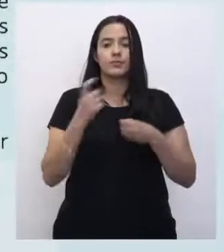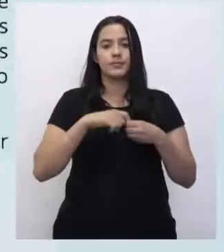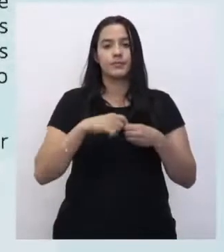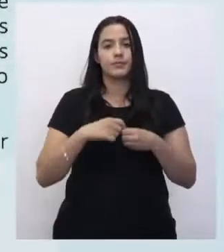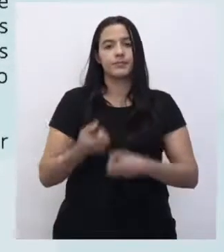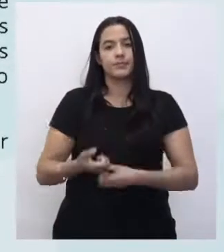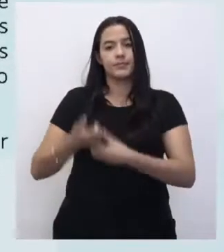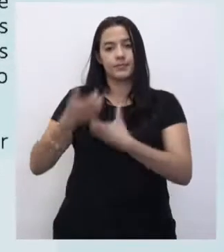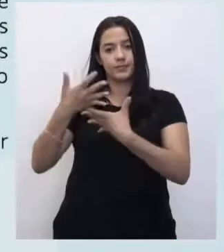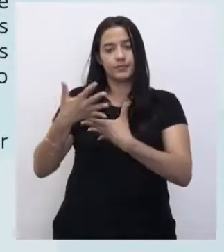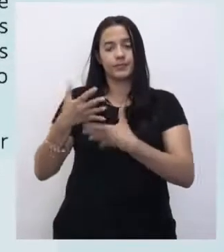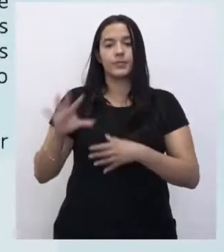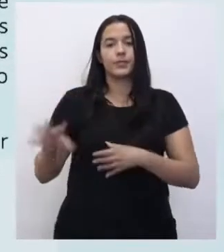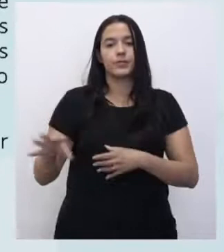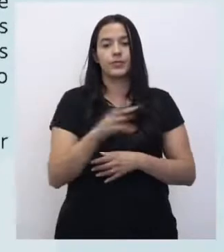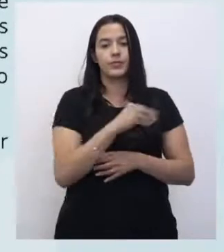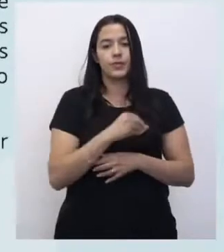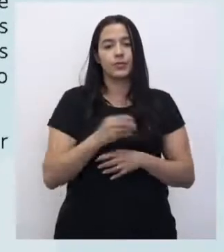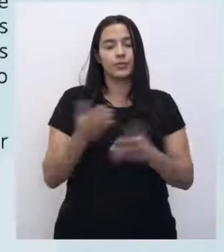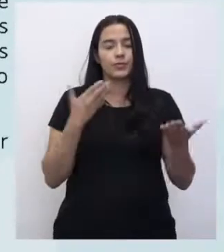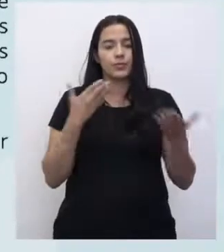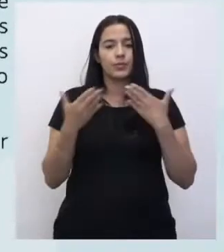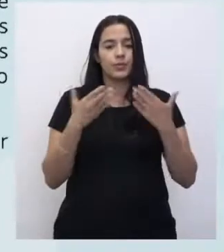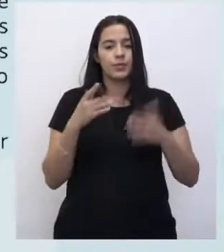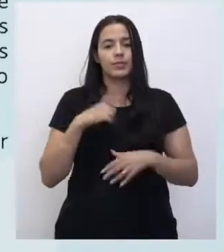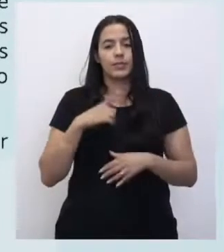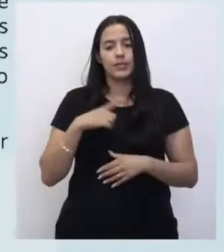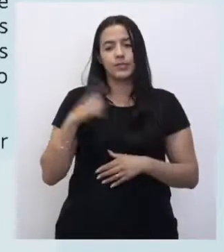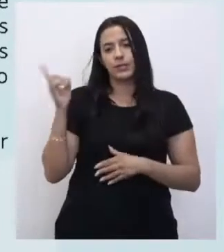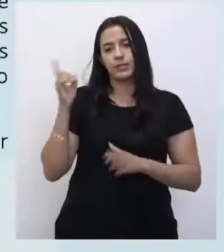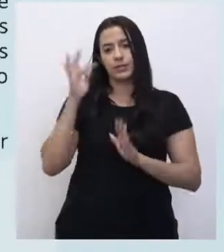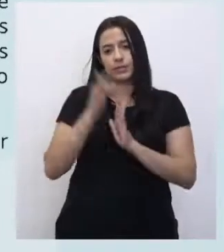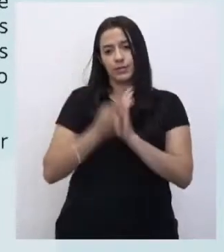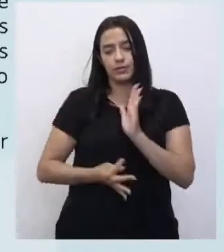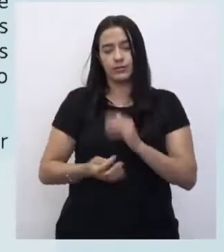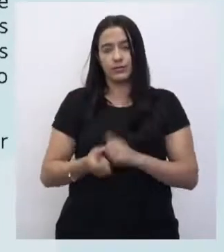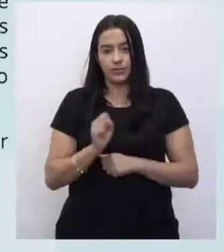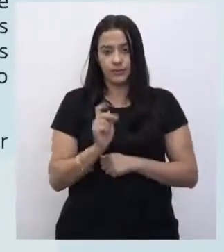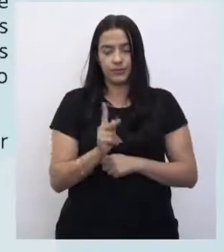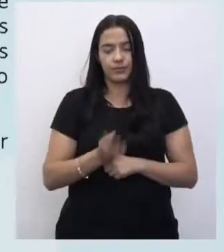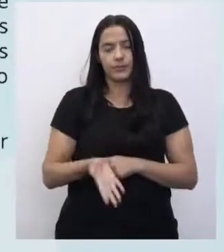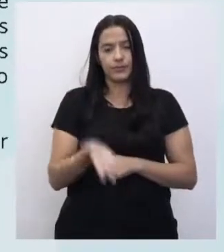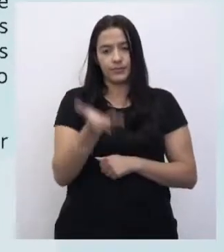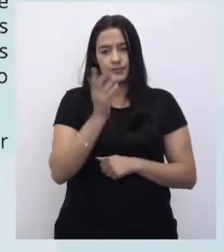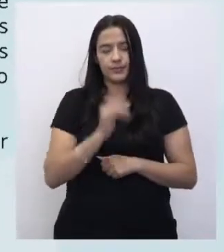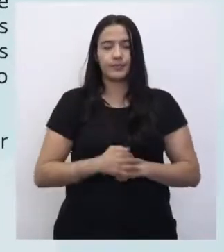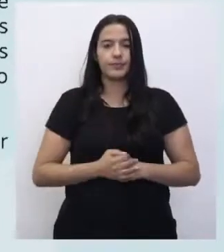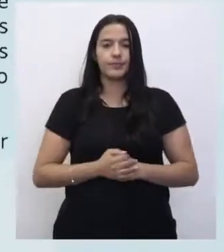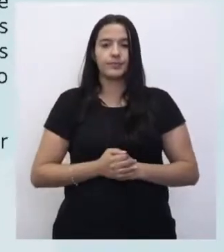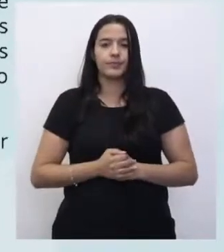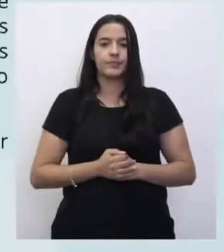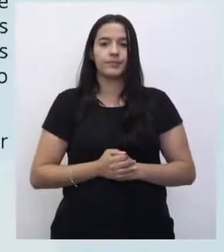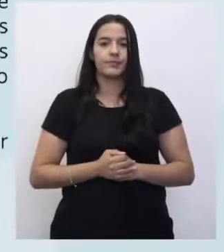para a gente todos os comparativos que existam aí nesse texto. Ok? Go there, 2 minutes.